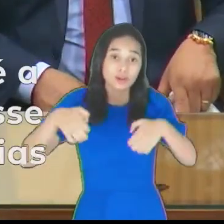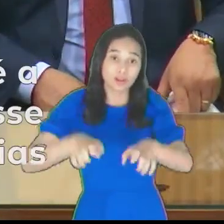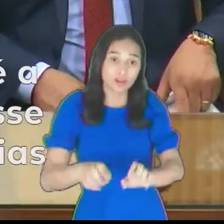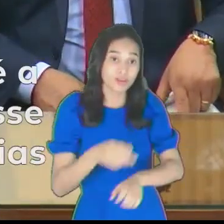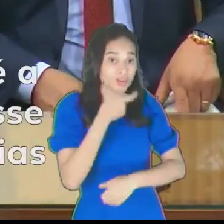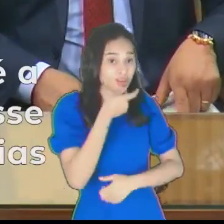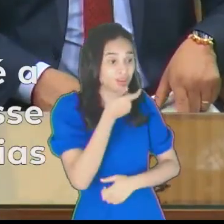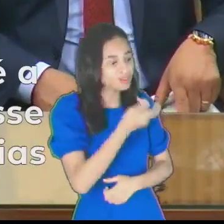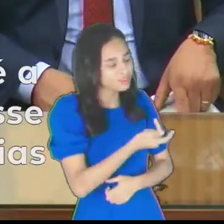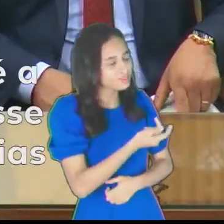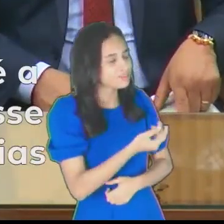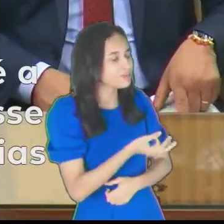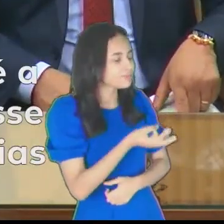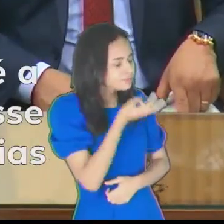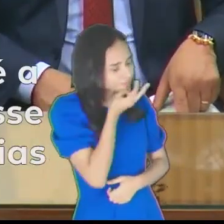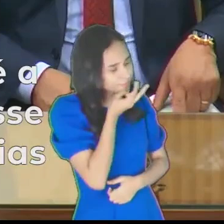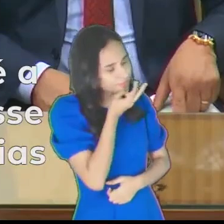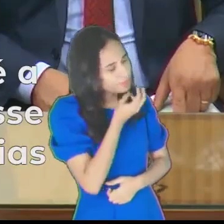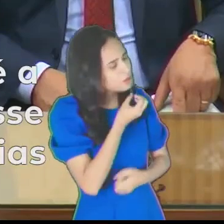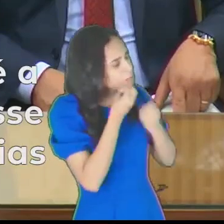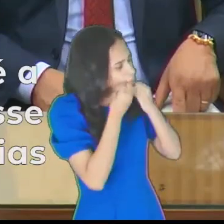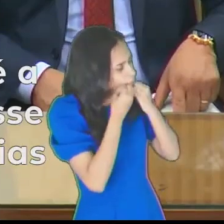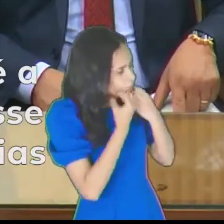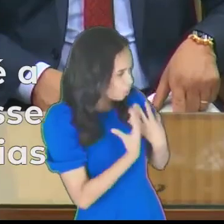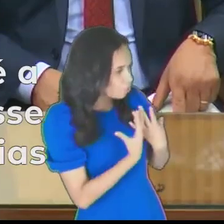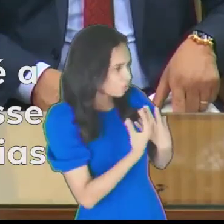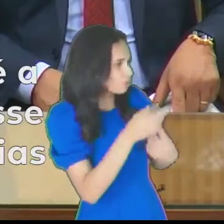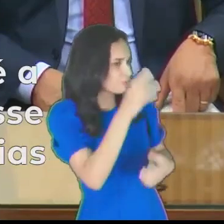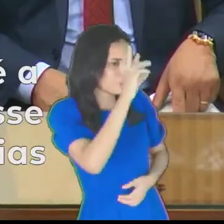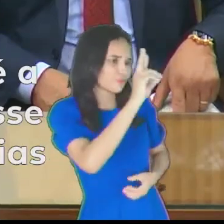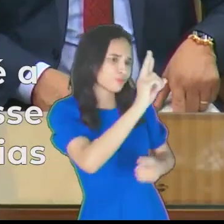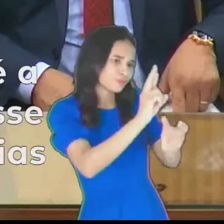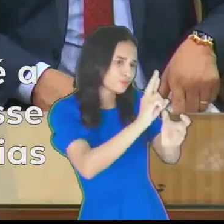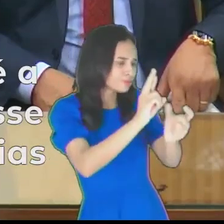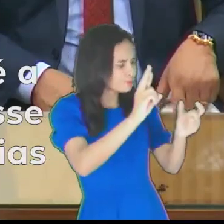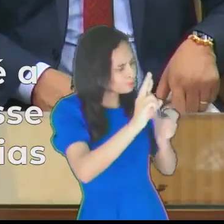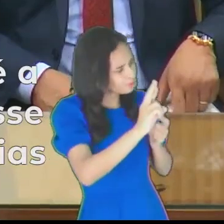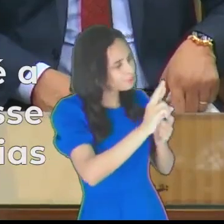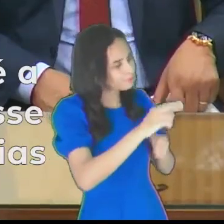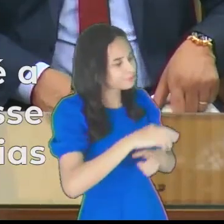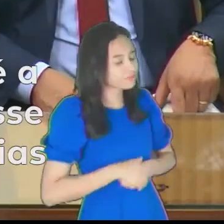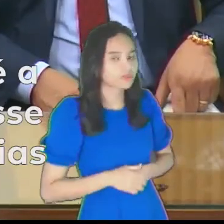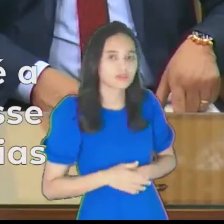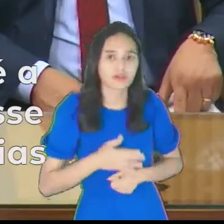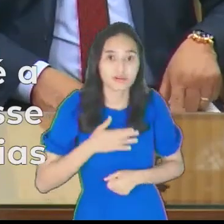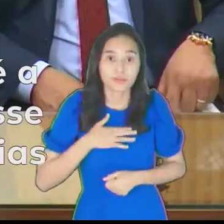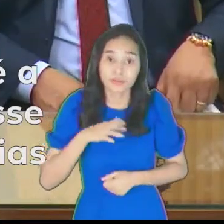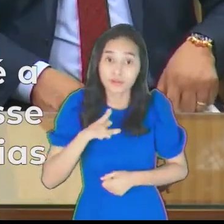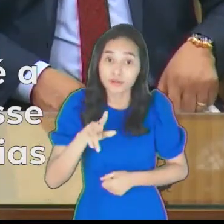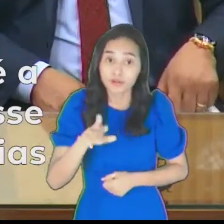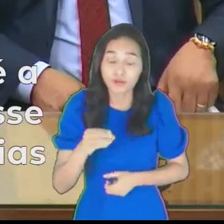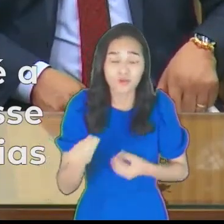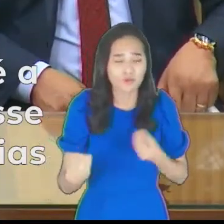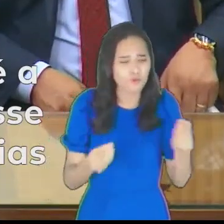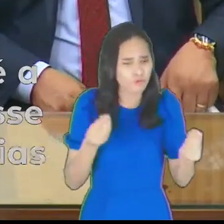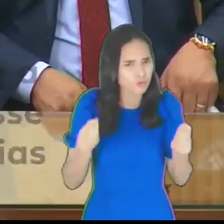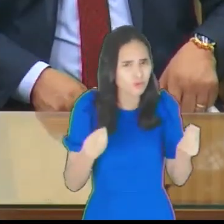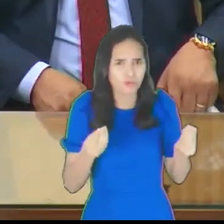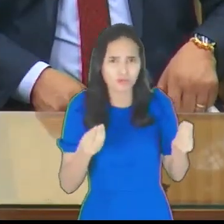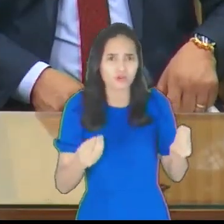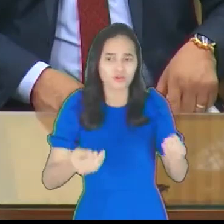Isaías: boa é a palavra do Senhor que disseste. Meu irmão, como é que o profeta disse que